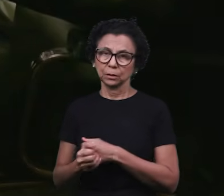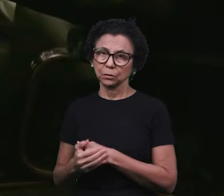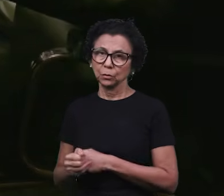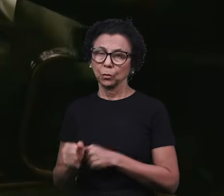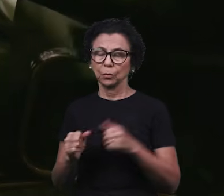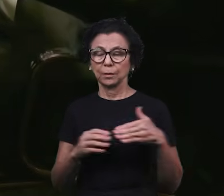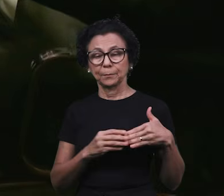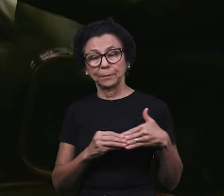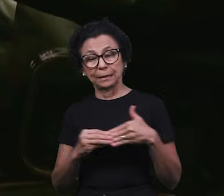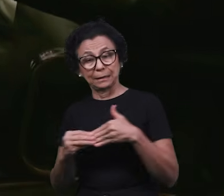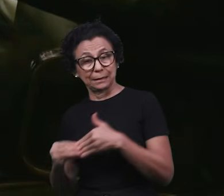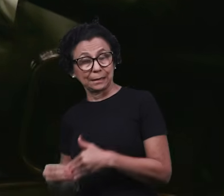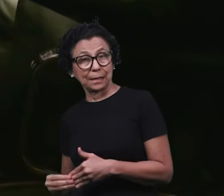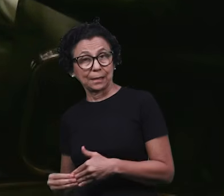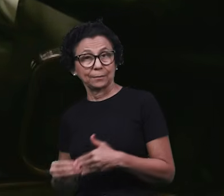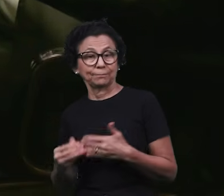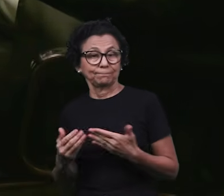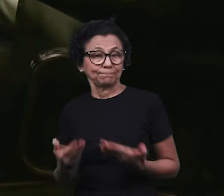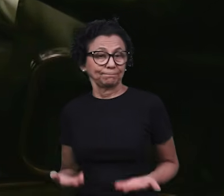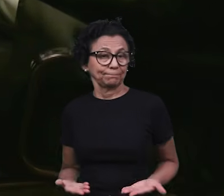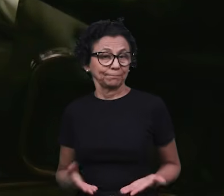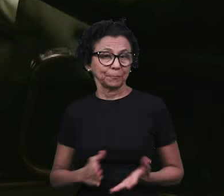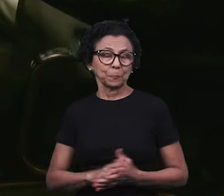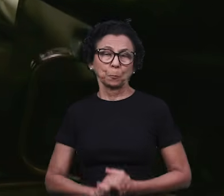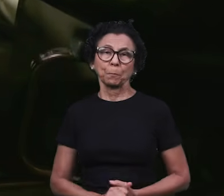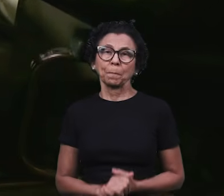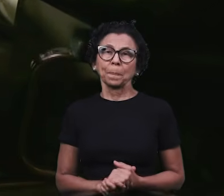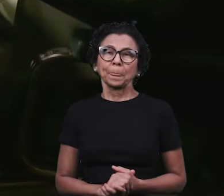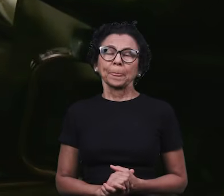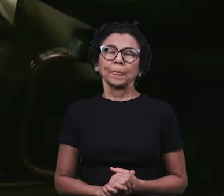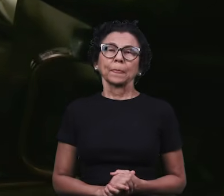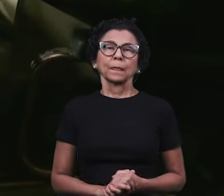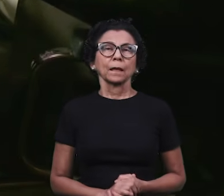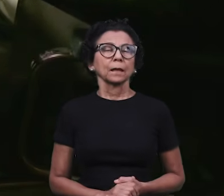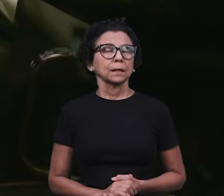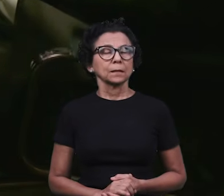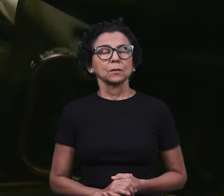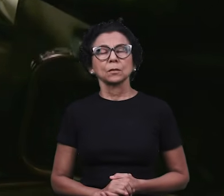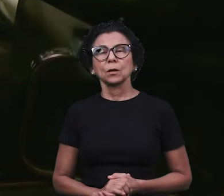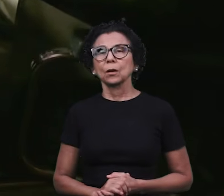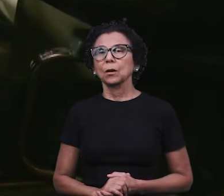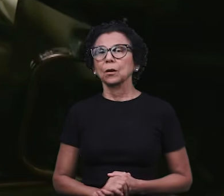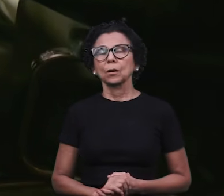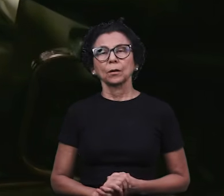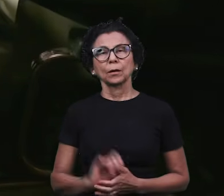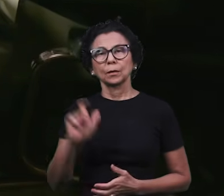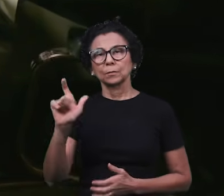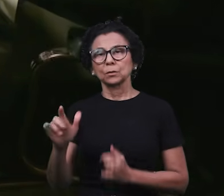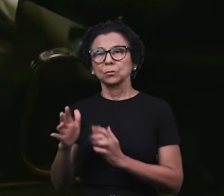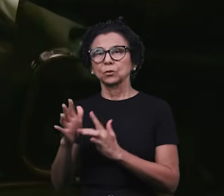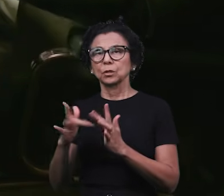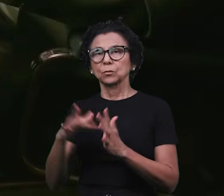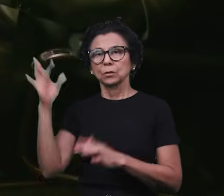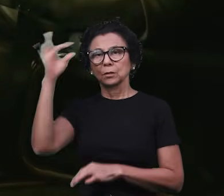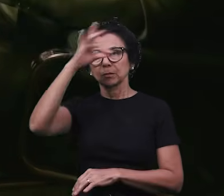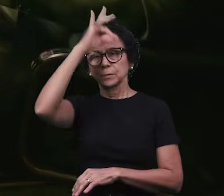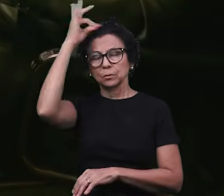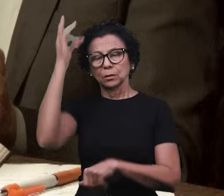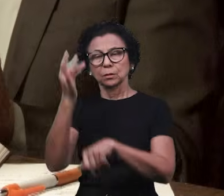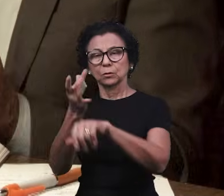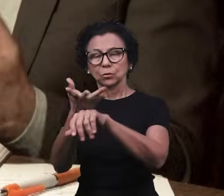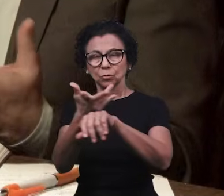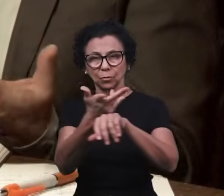Espírito, ninguém diz que Jesus é o Senhor se não for pelo Espírito de Deus. Então não tem